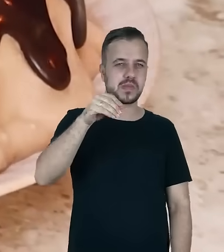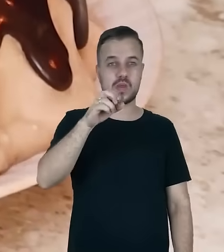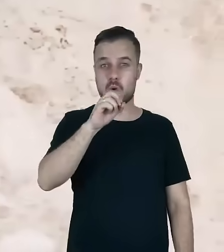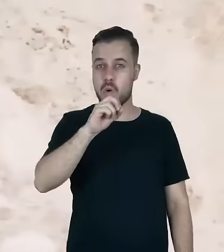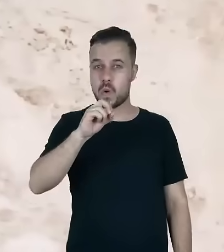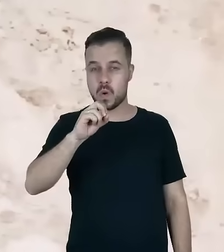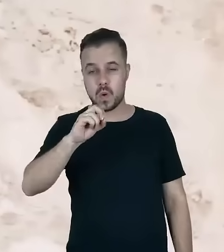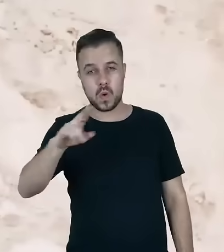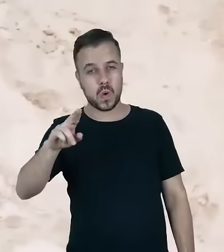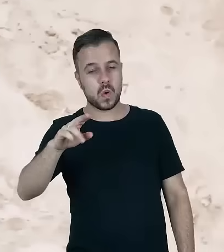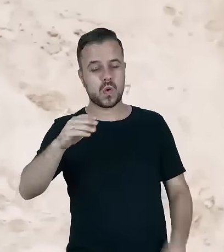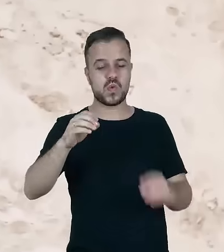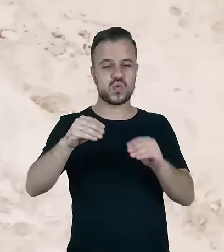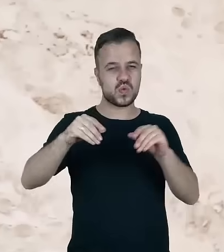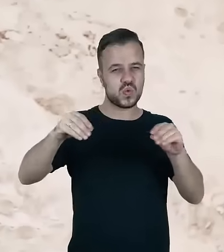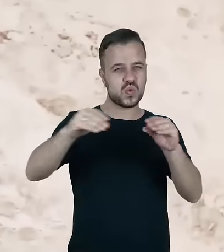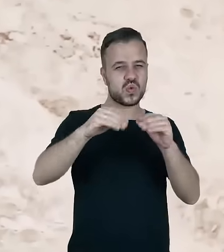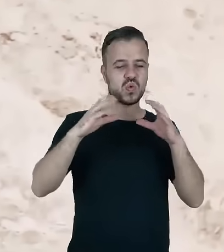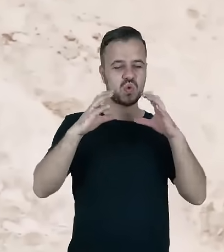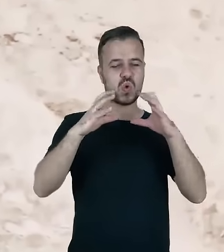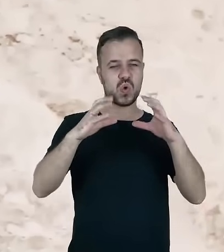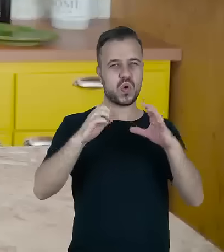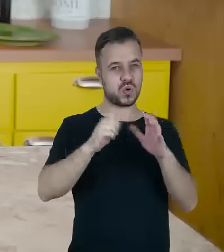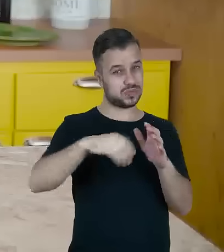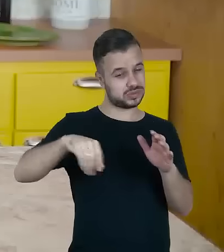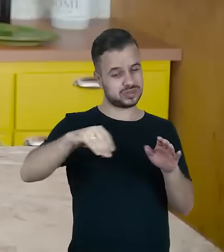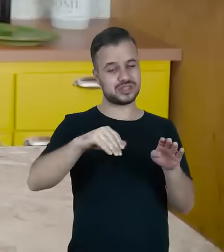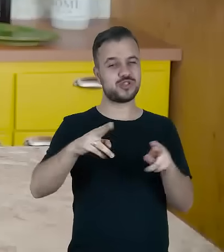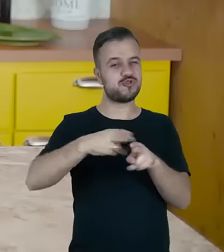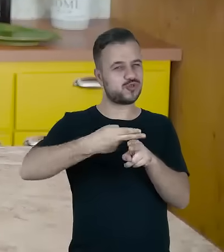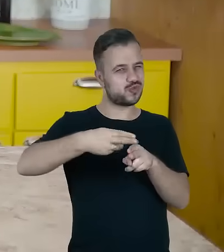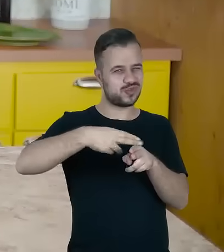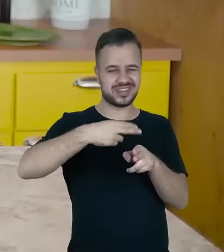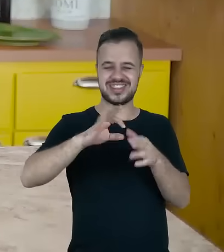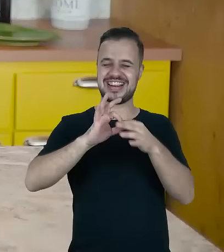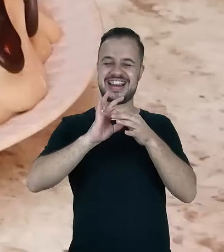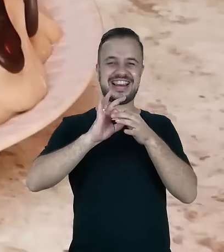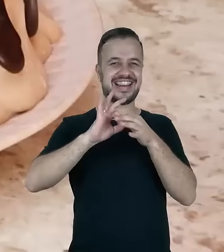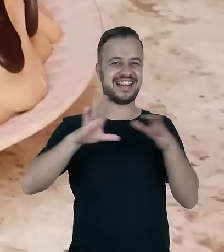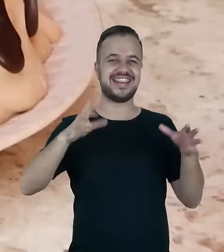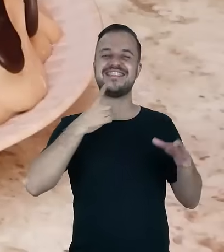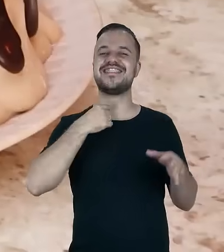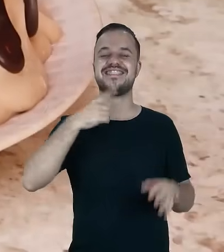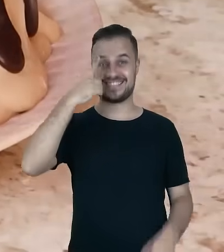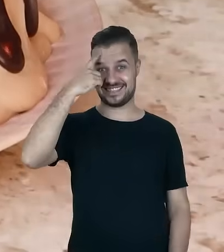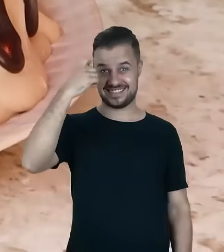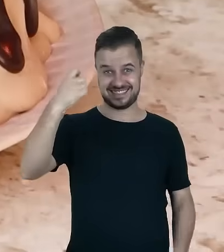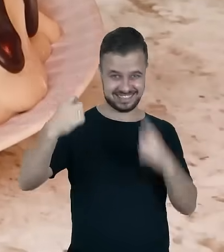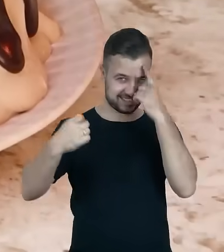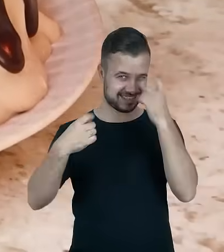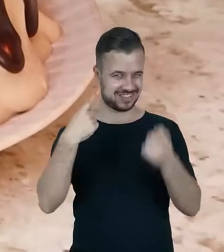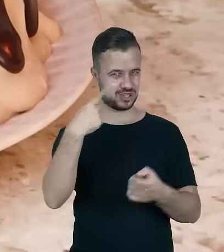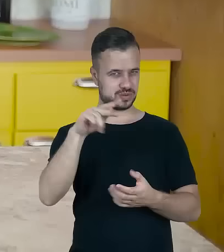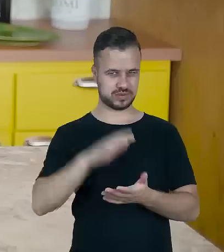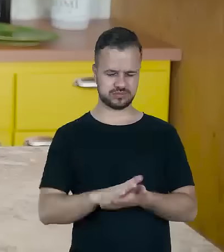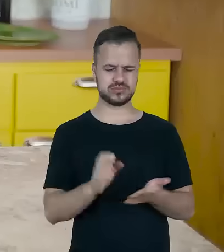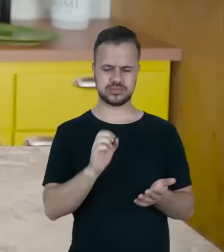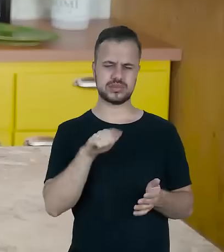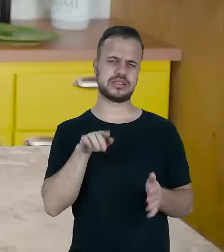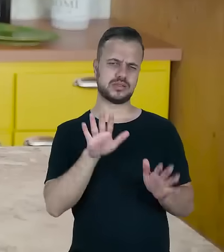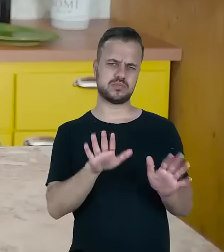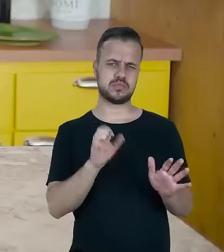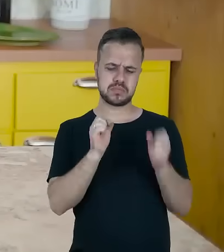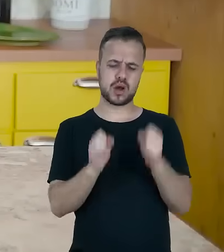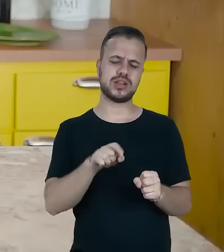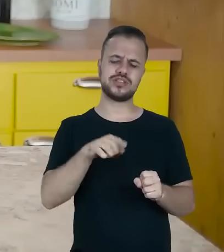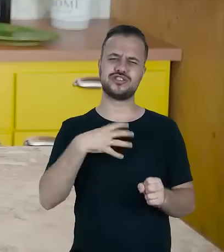biscoitinhos, com amendoim, coco, raspa de chocolate. Usa aí a criatividade, tá bom? Ou